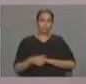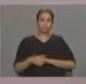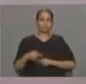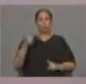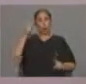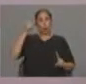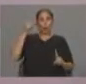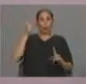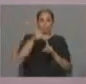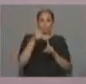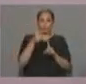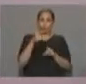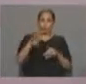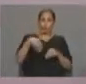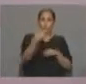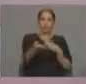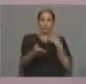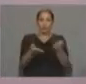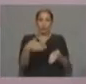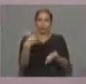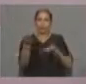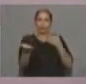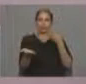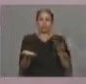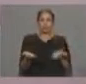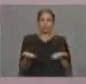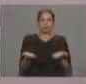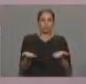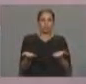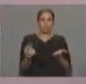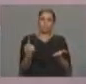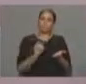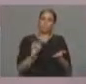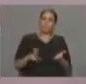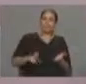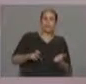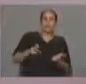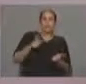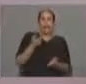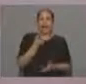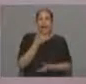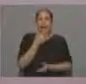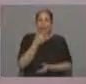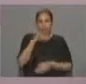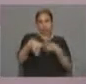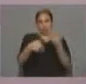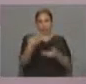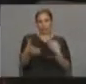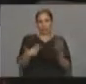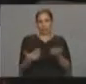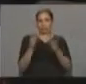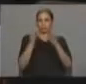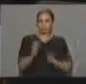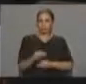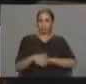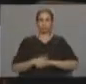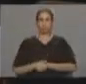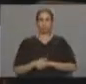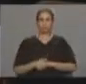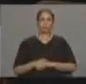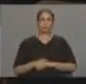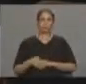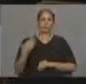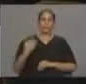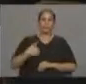seja também um valor é necessário criar riqueza para que elas possam efetivar com a aproximação